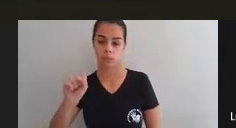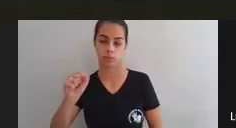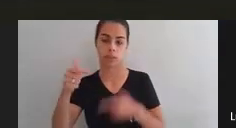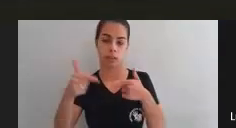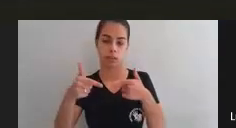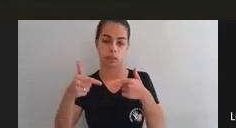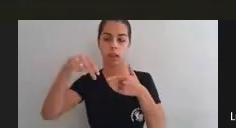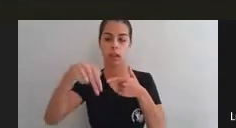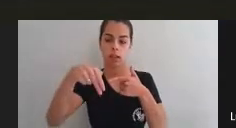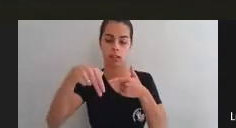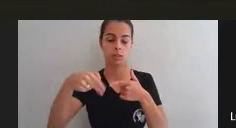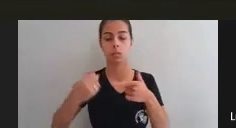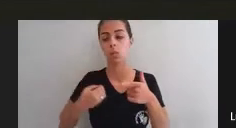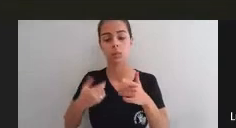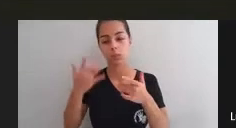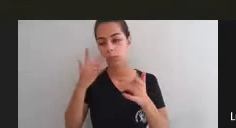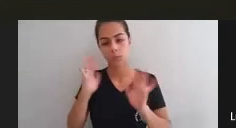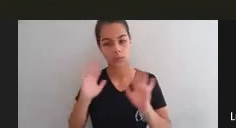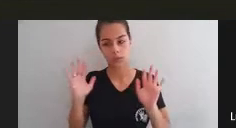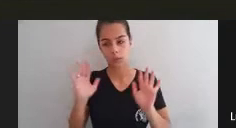Então, usa Nmols